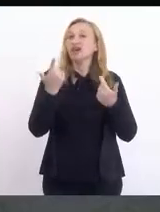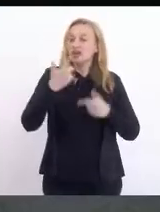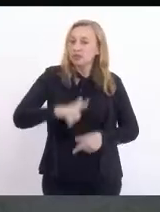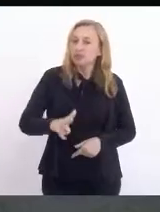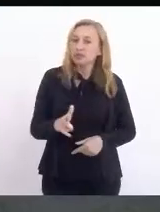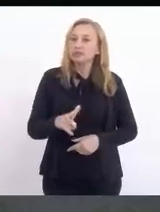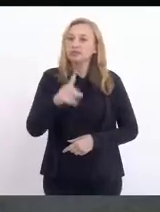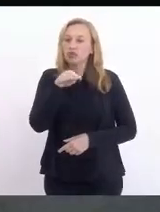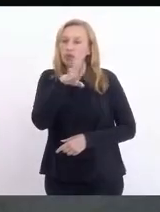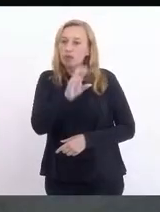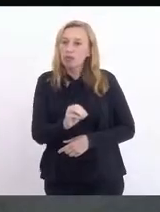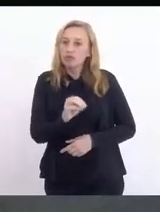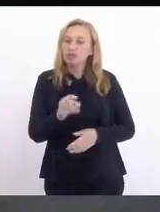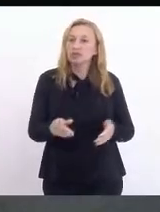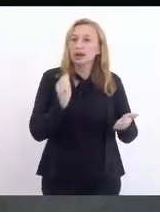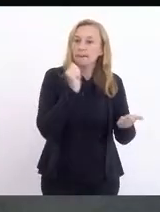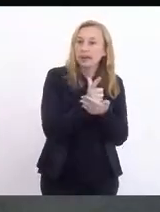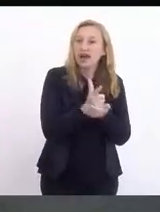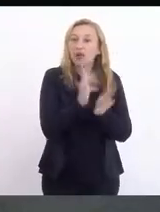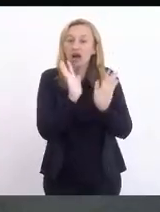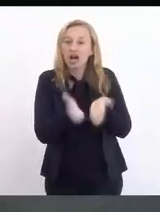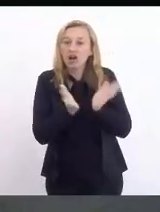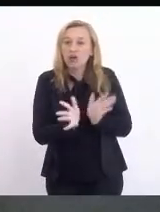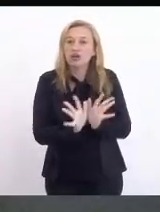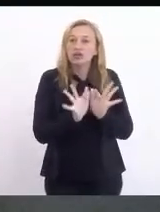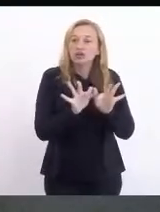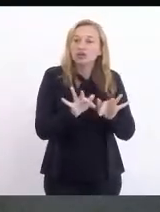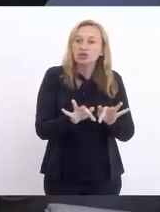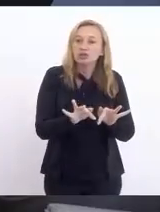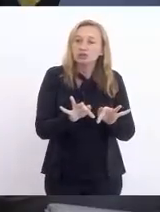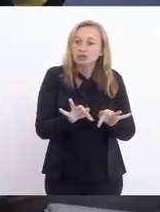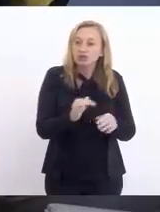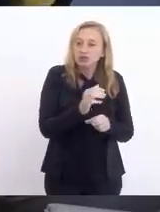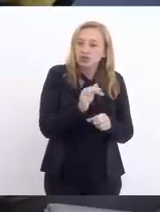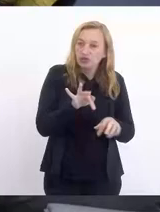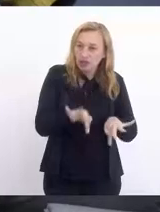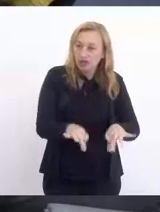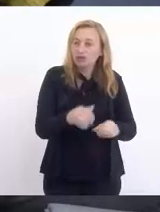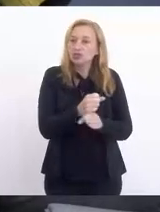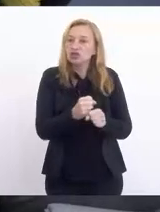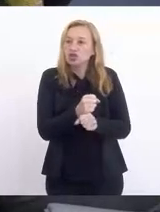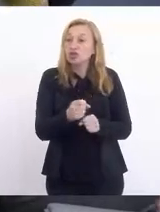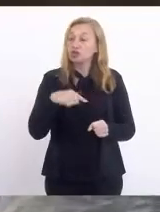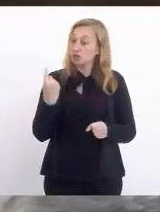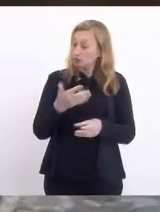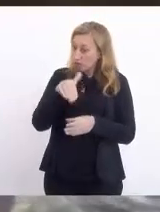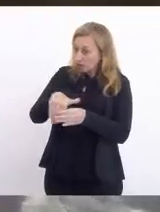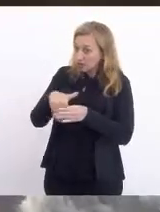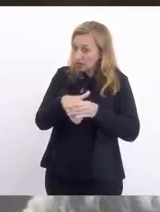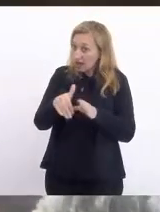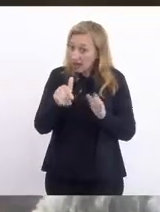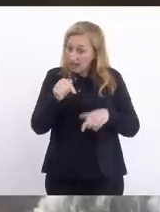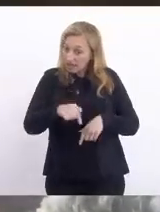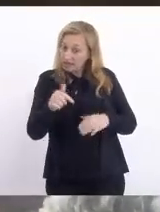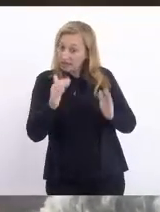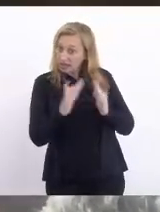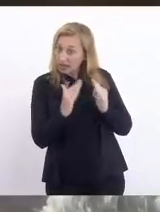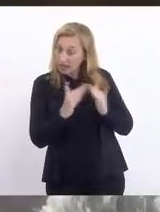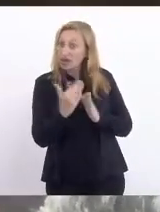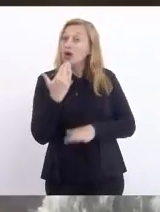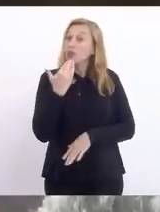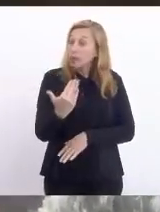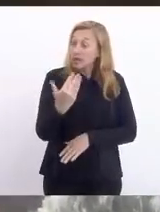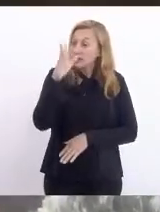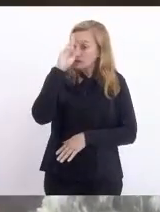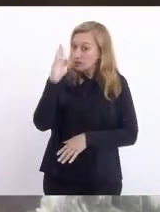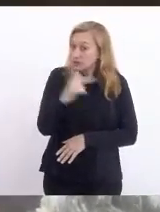o abono será pago agora no fim de ano vai ser depositados claro vamos voltar aqui na casa e agora